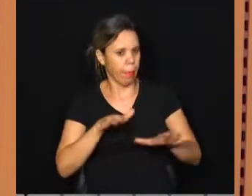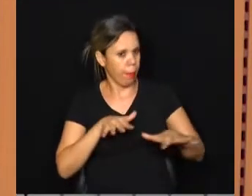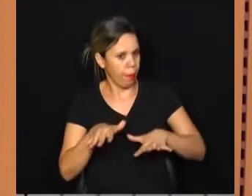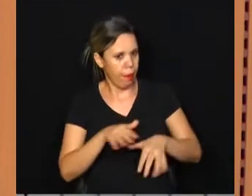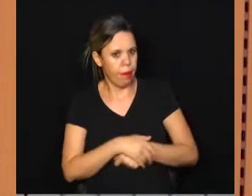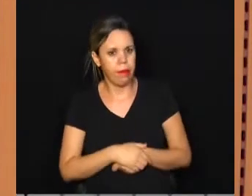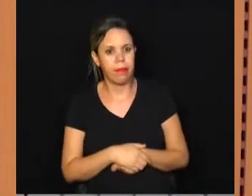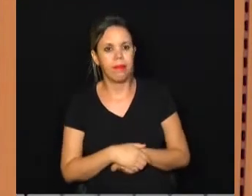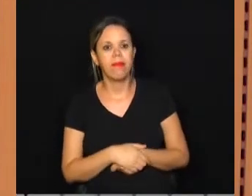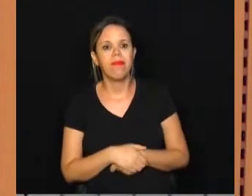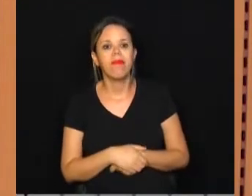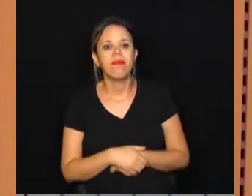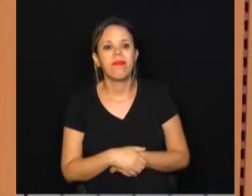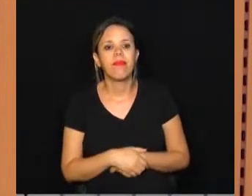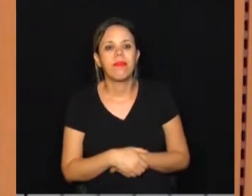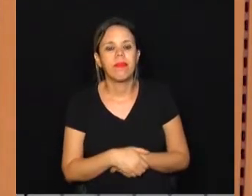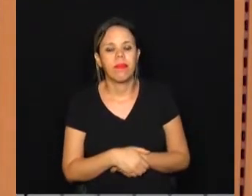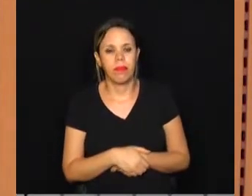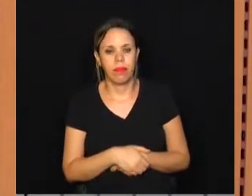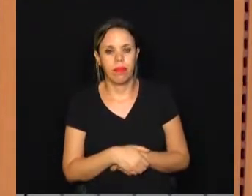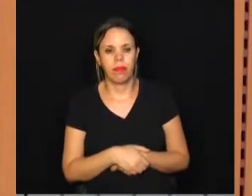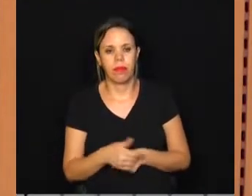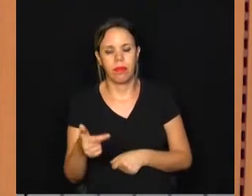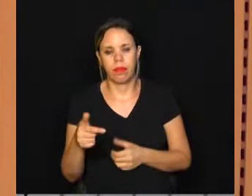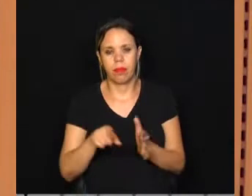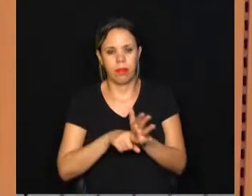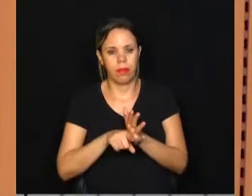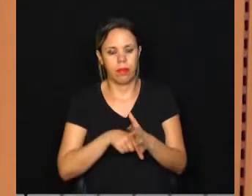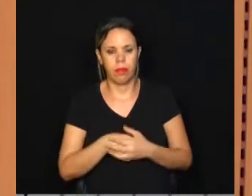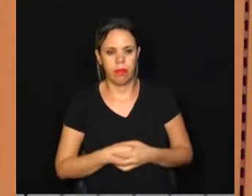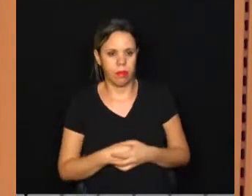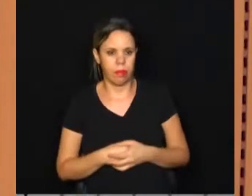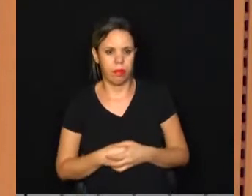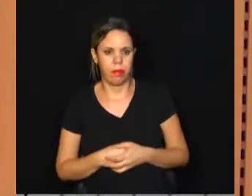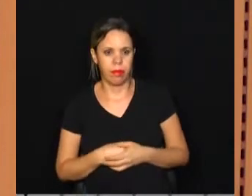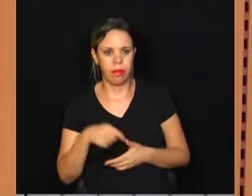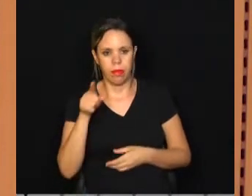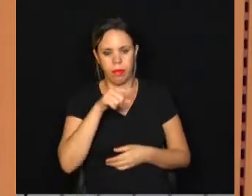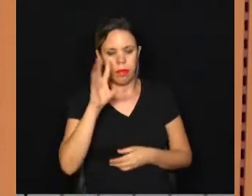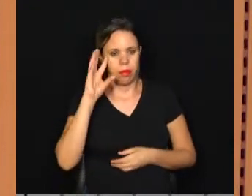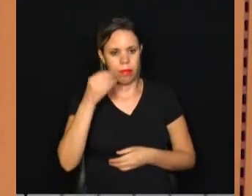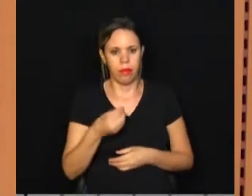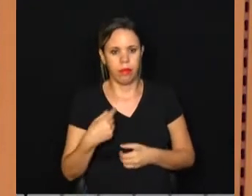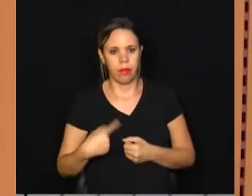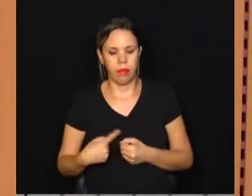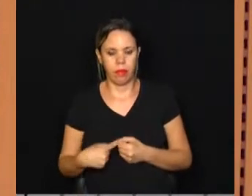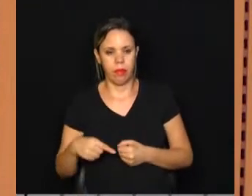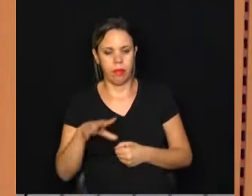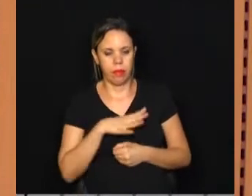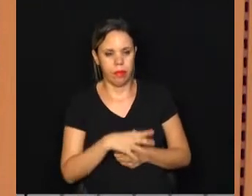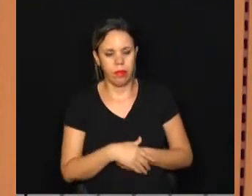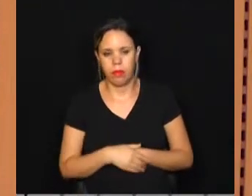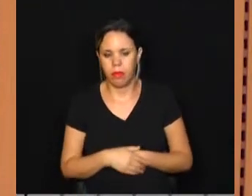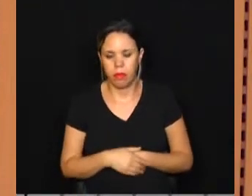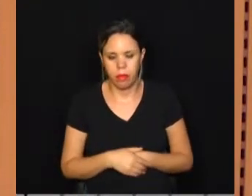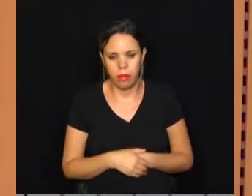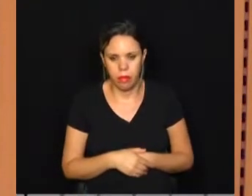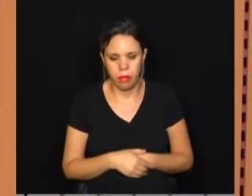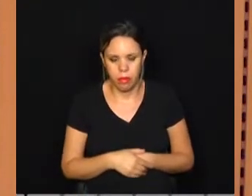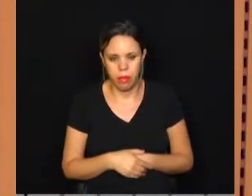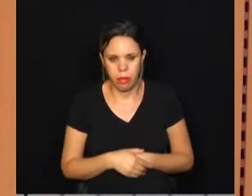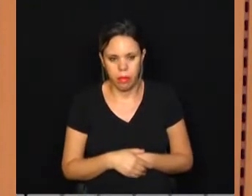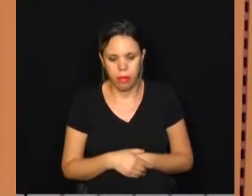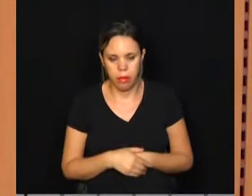né? E a segunda questão, você entende que o município, ele,